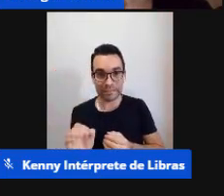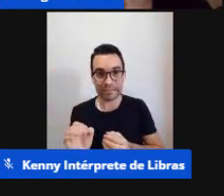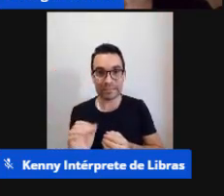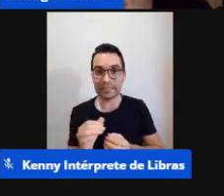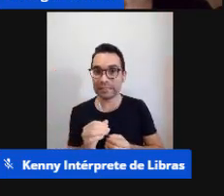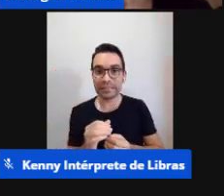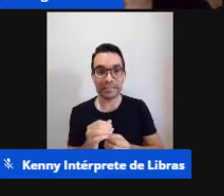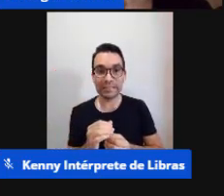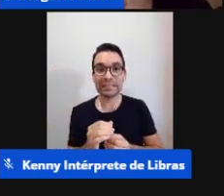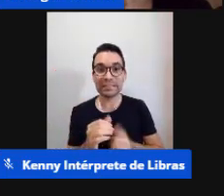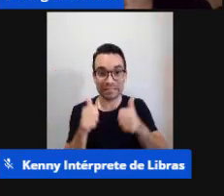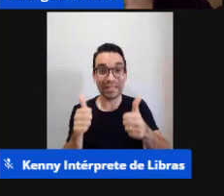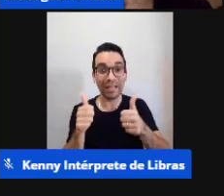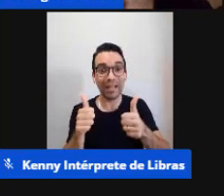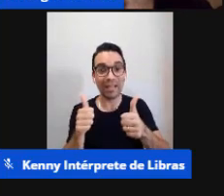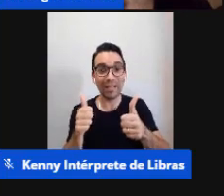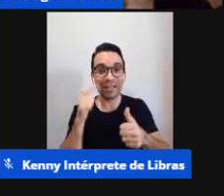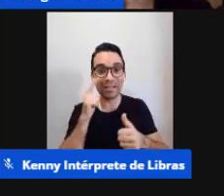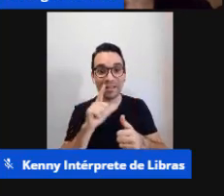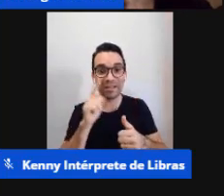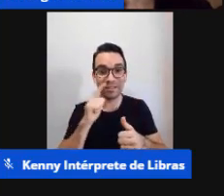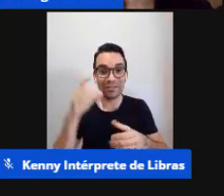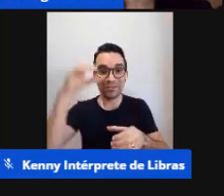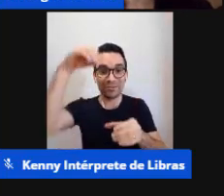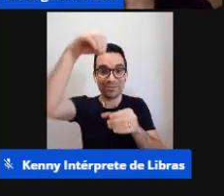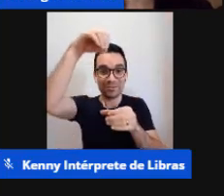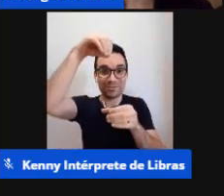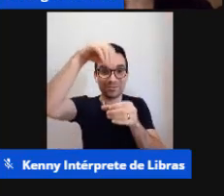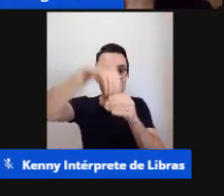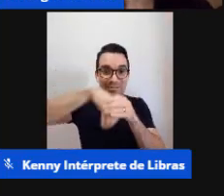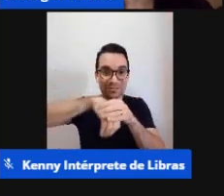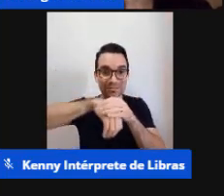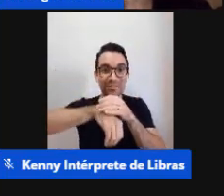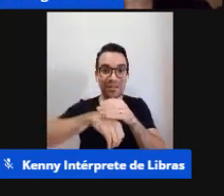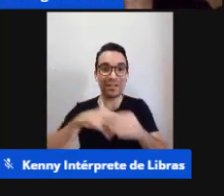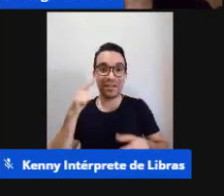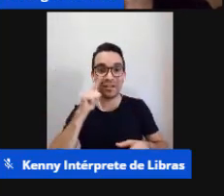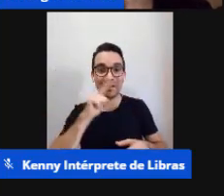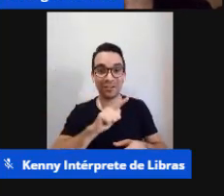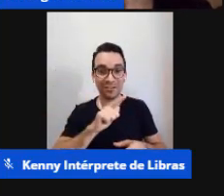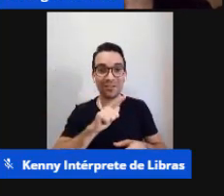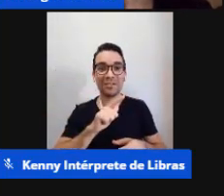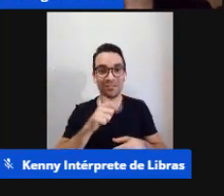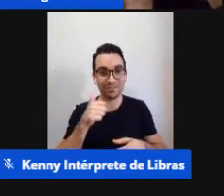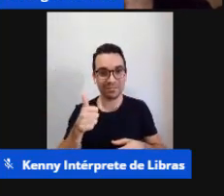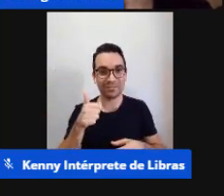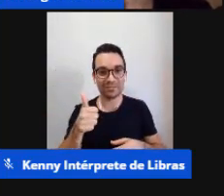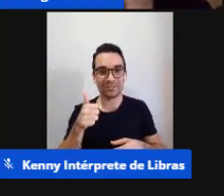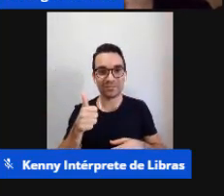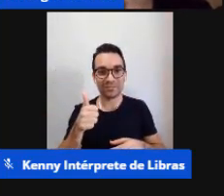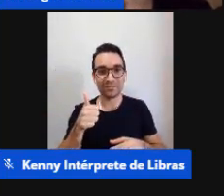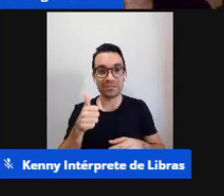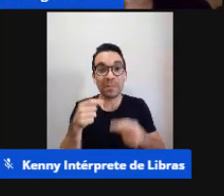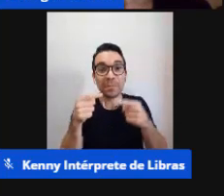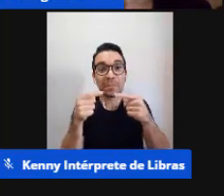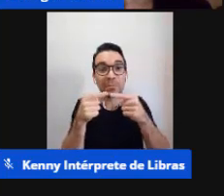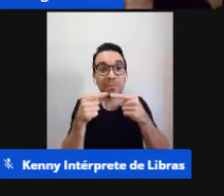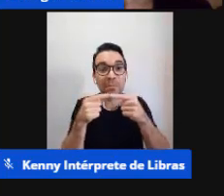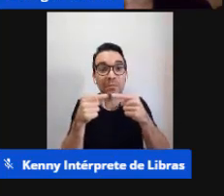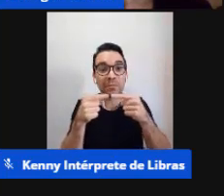mesmo. Esse aqui, bolinha de papel. Não entrou aqui, aqui entrou. Então ela vai explorar